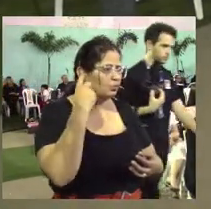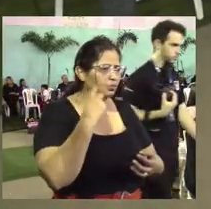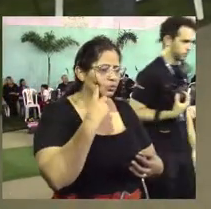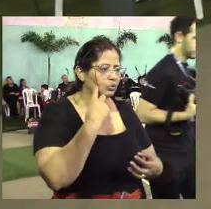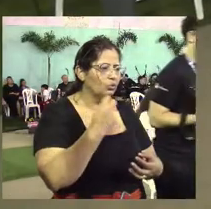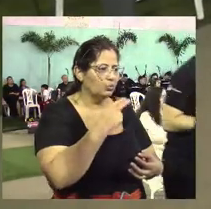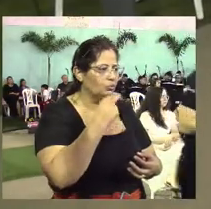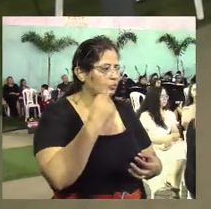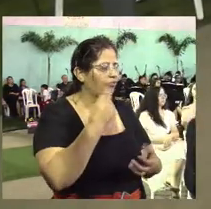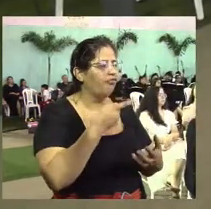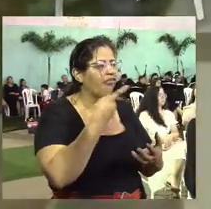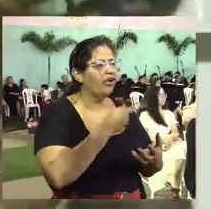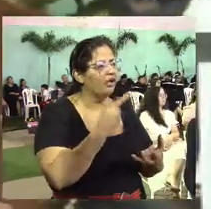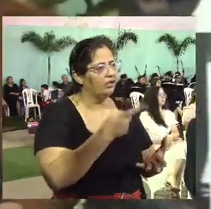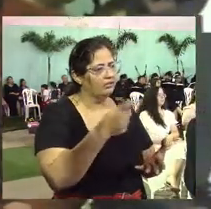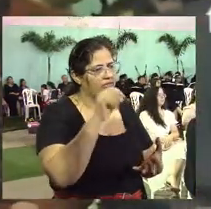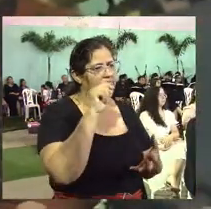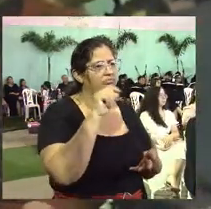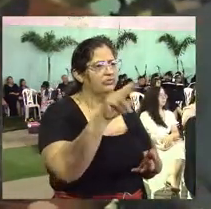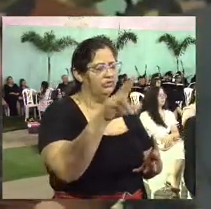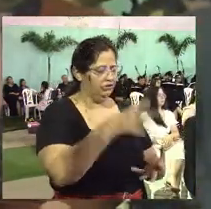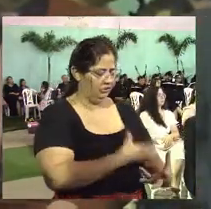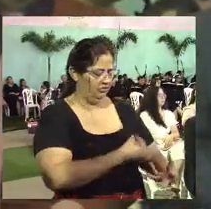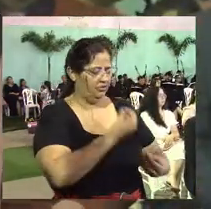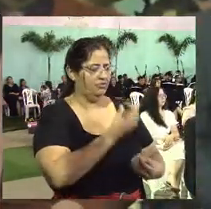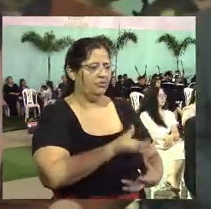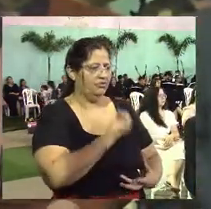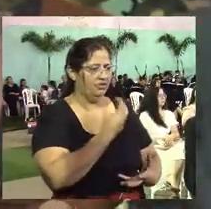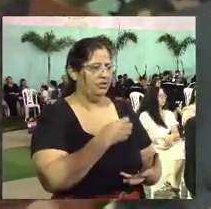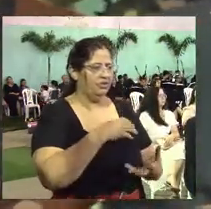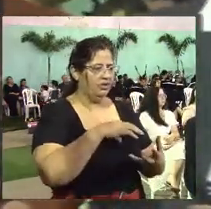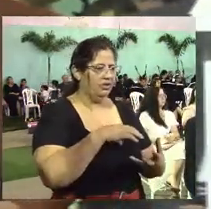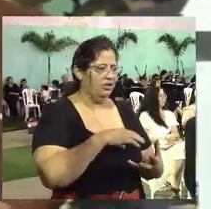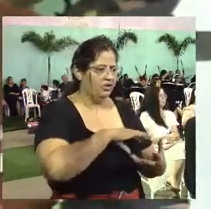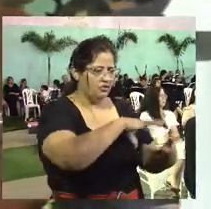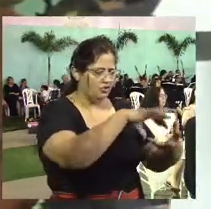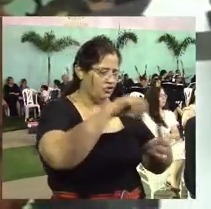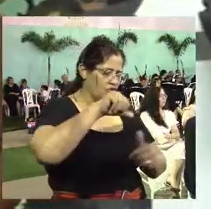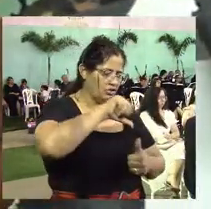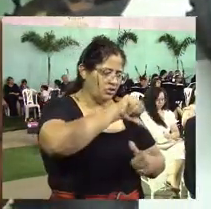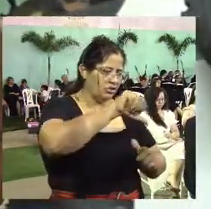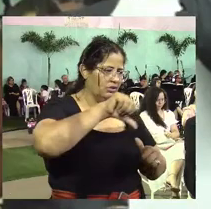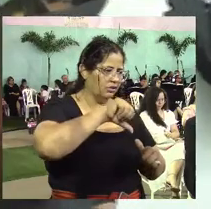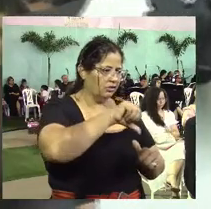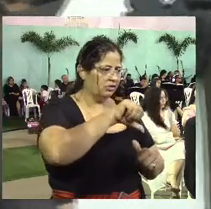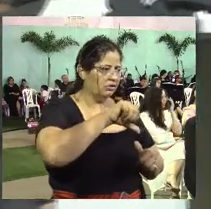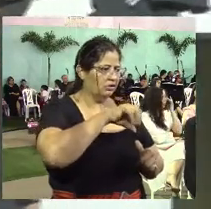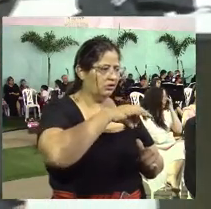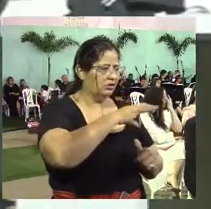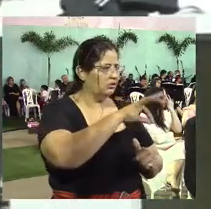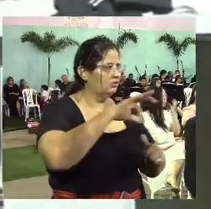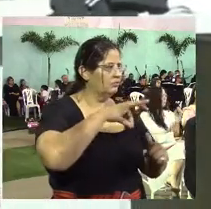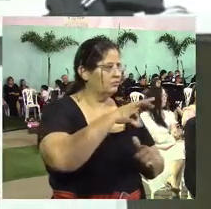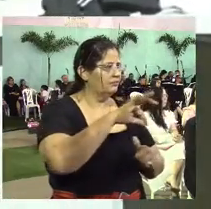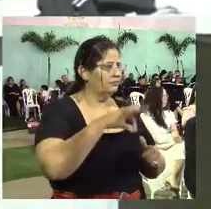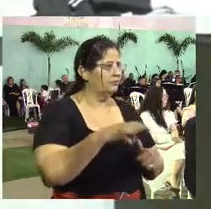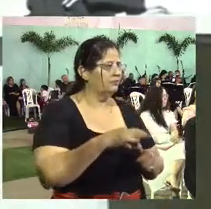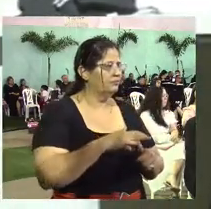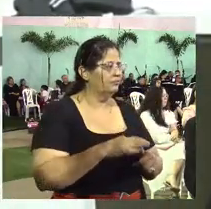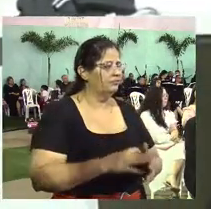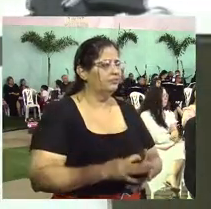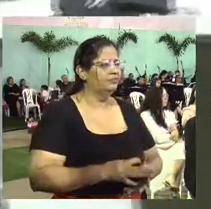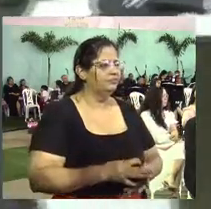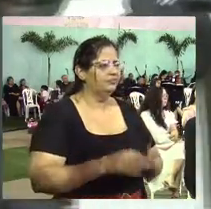mortos ressuscitarão através de você cheio do Espírito Santo Qual é o segredo